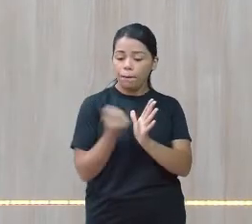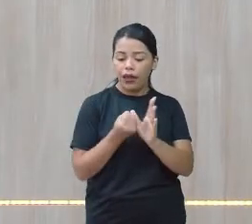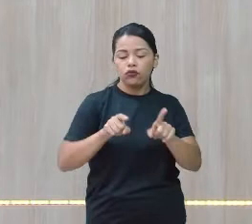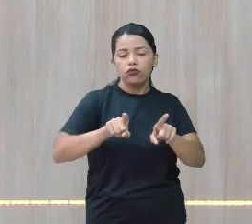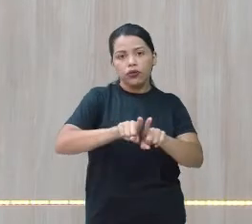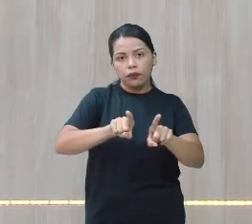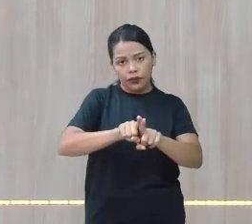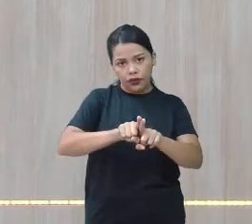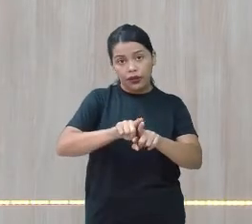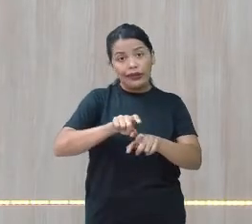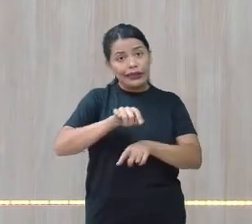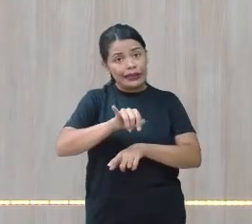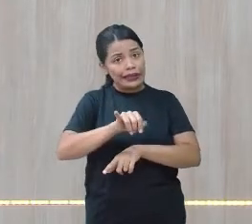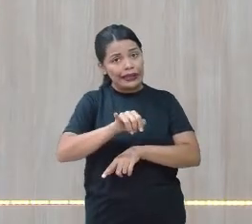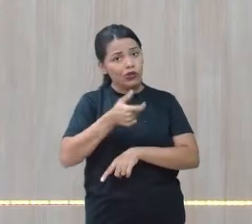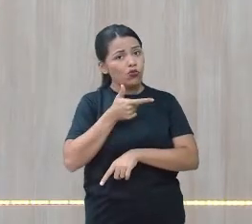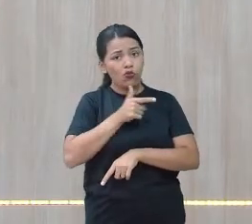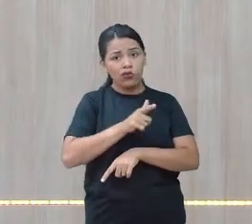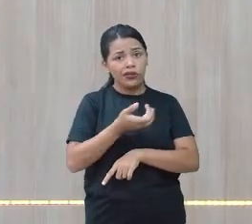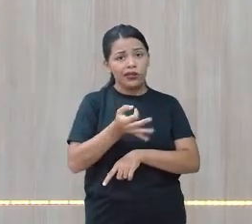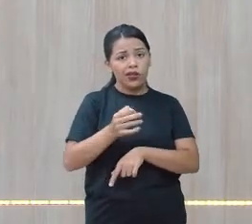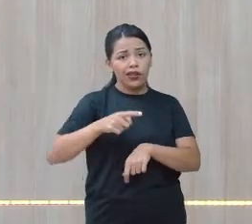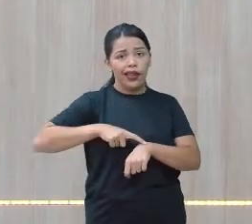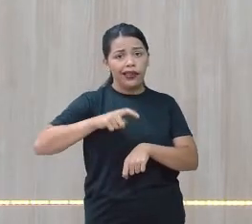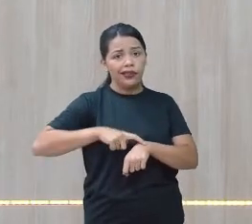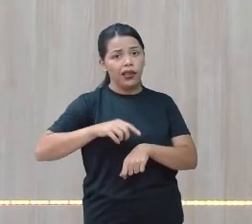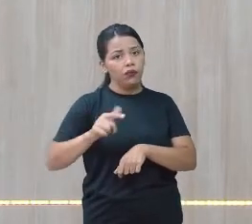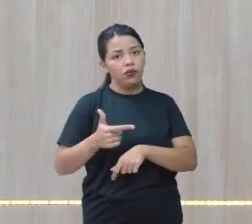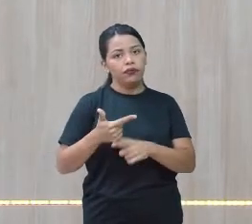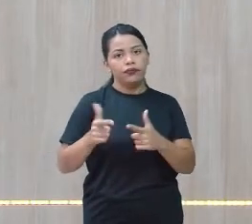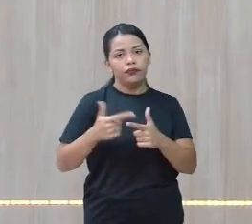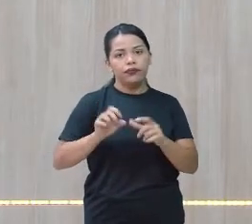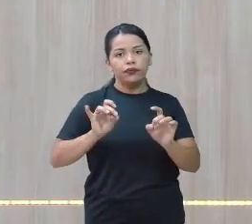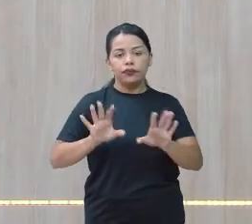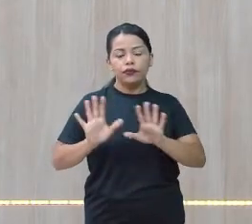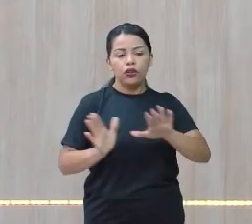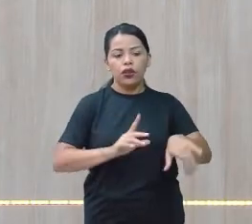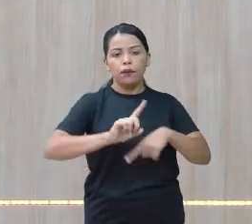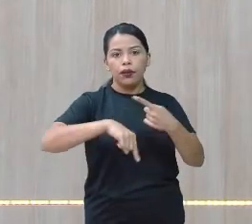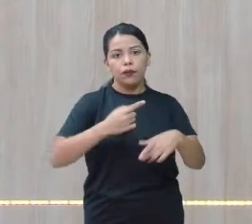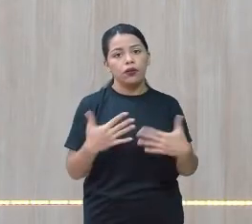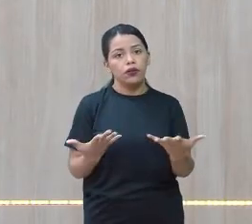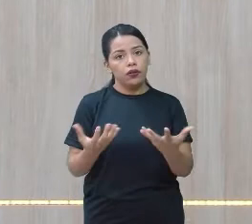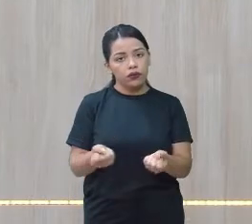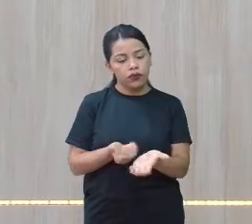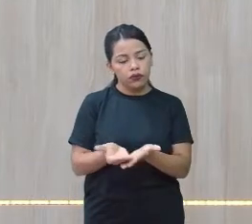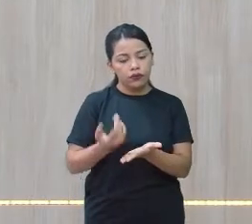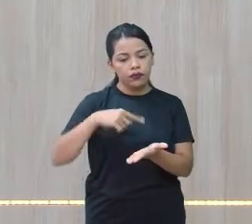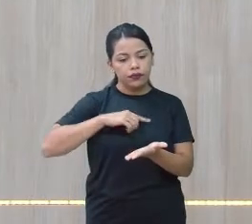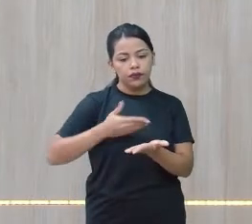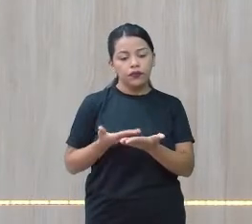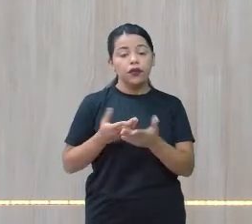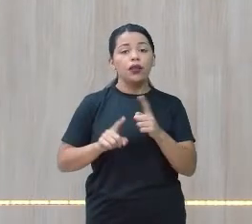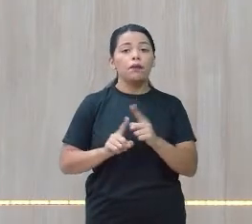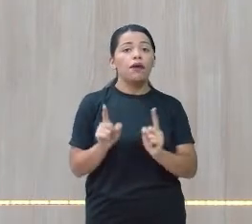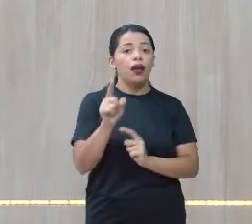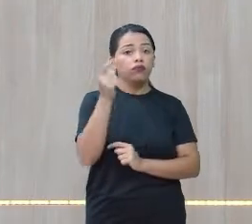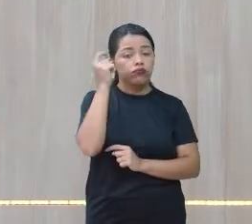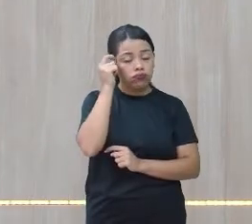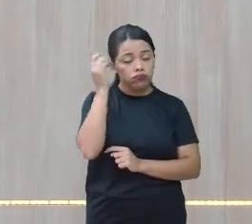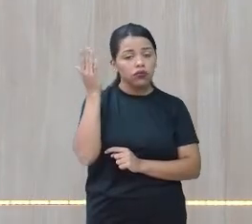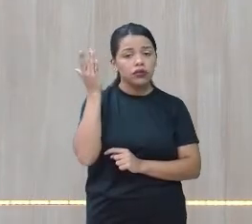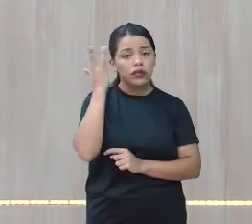né? Se por acaso não deu tempo, não tem problema, deixa para fazer isso depois e vamos à nossa aula, ok? Mas fiquem sabendo